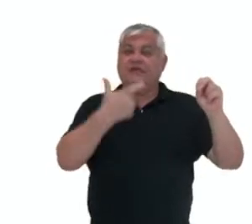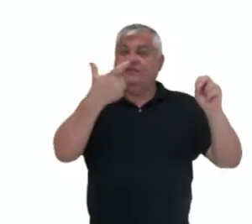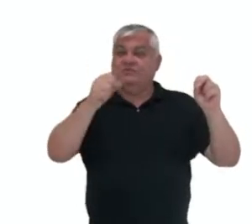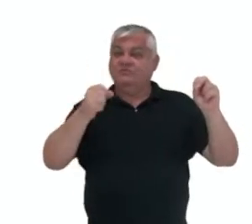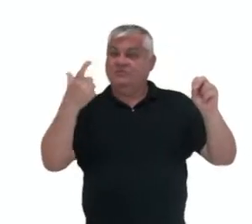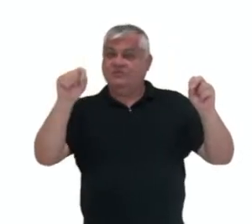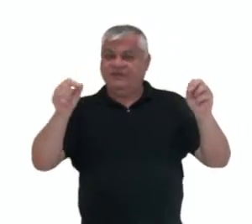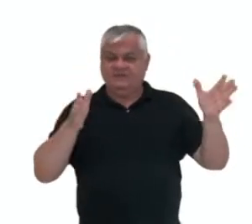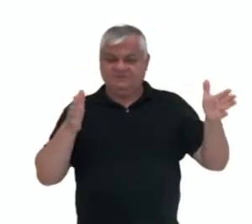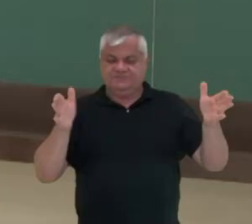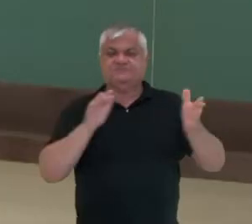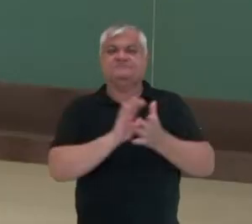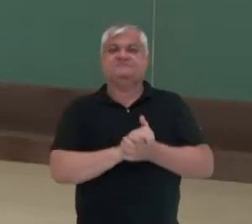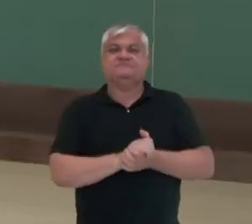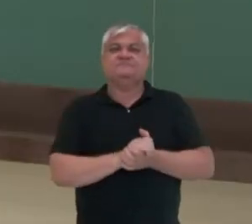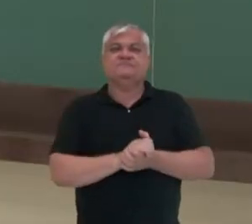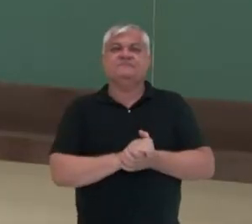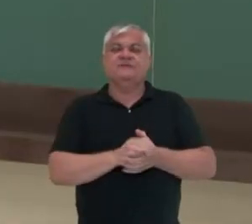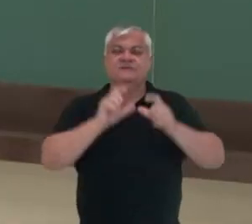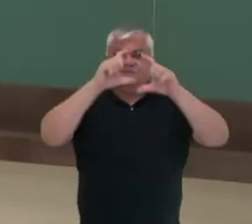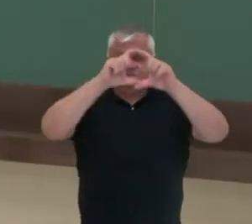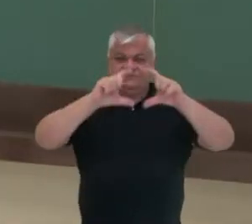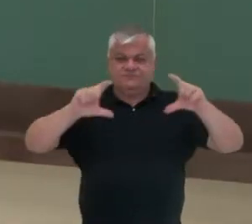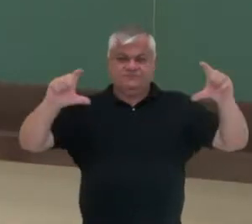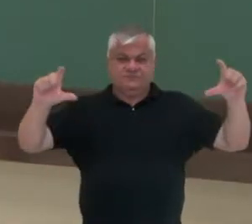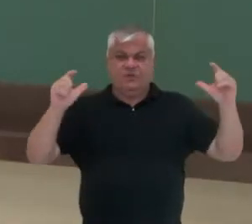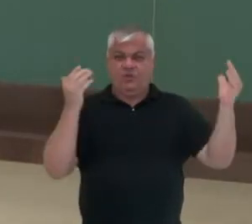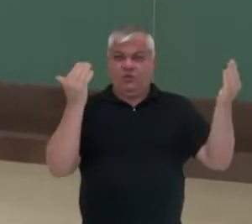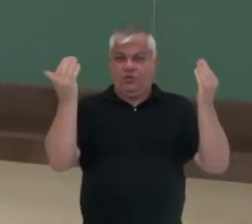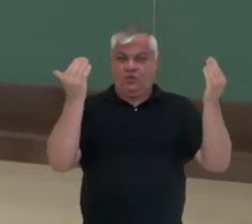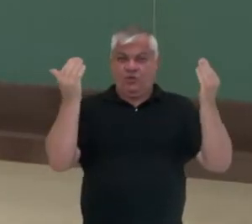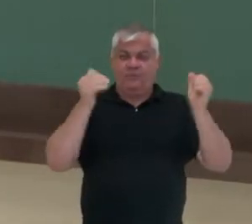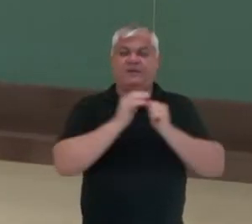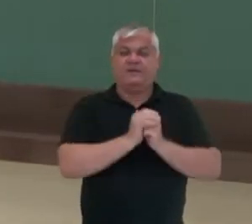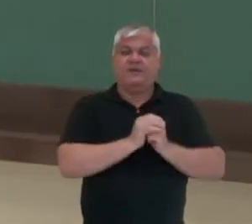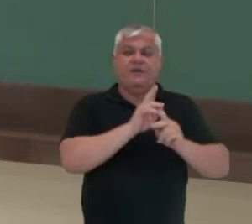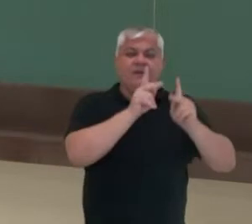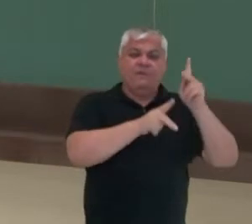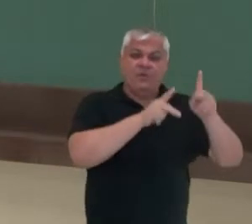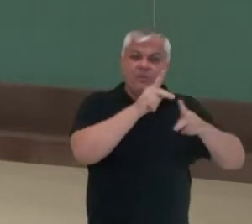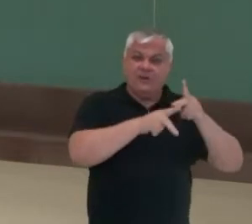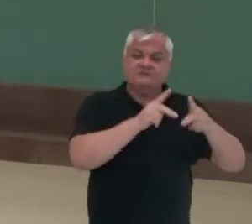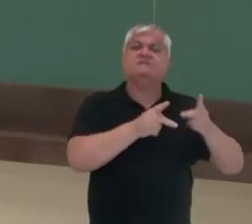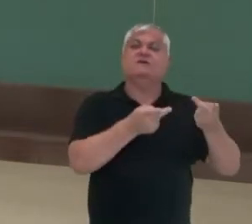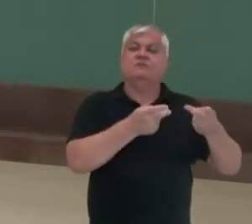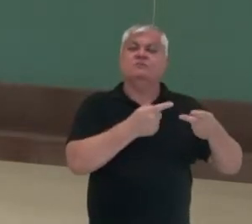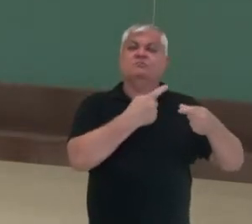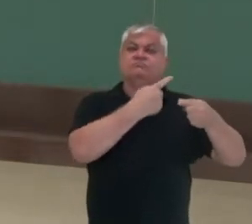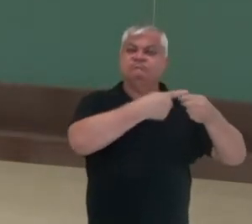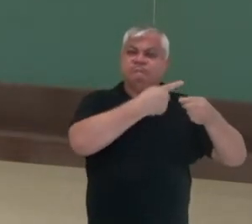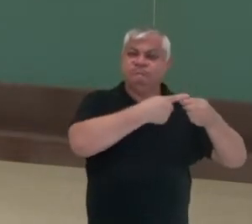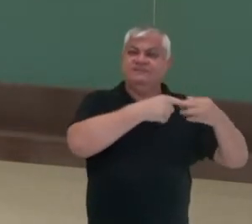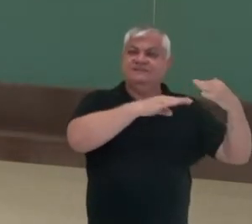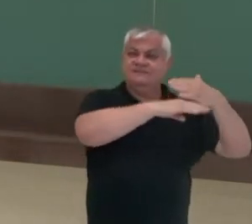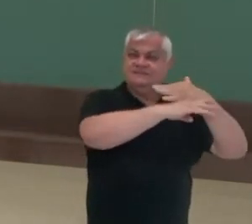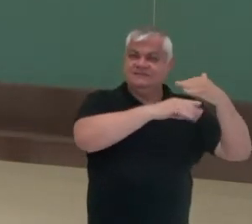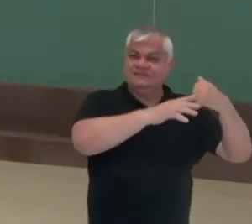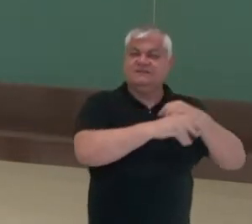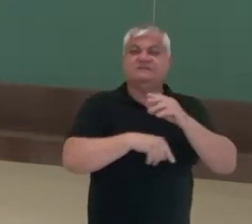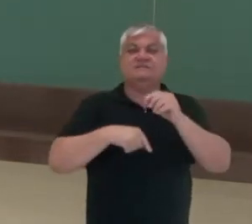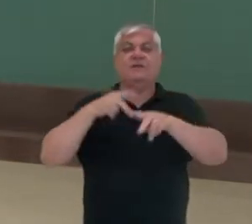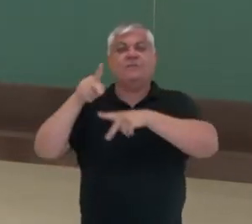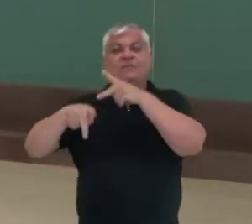ele fala, ele mostra, né, essa comparação entre a população urbana e a rural em relação aos anos ali, o que, que